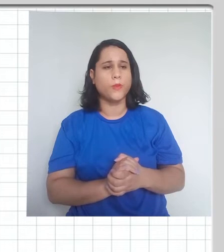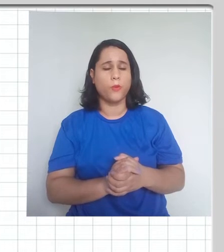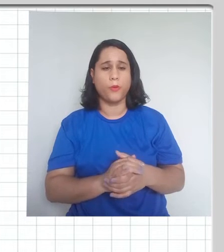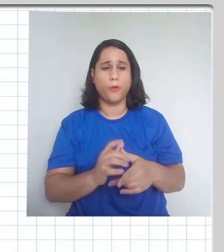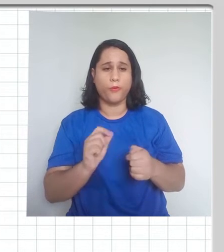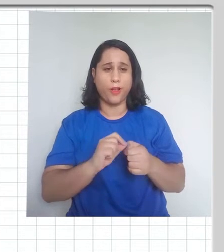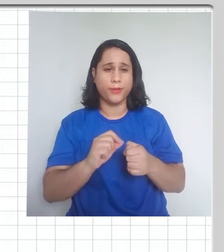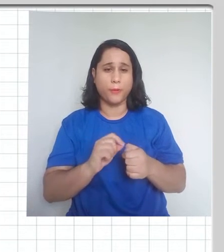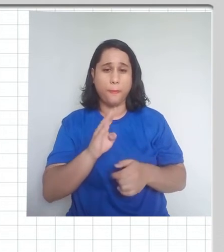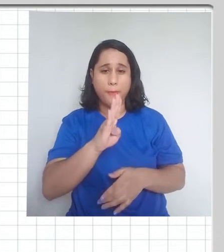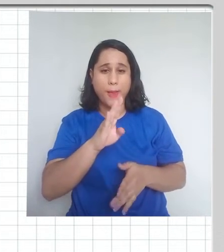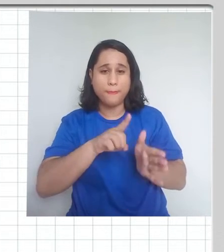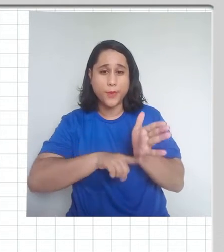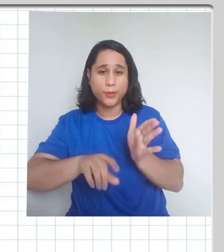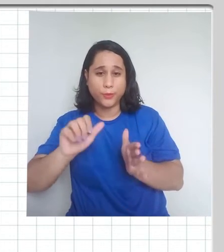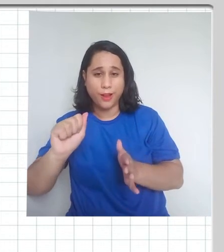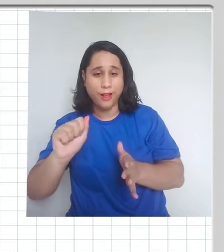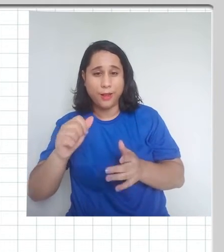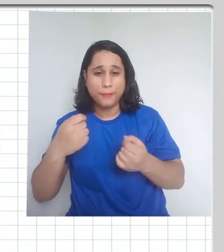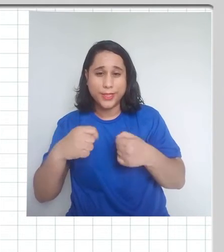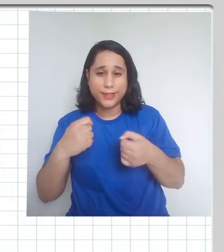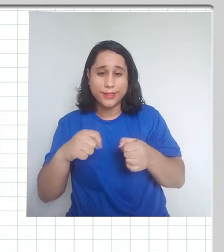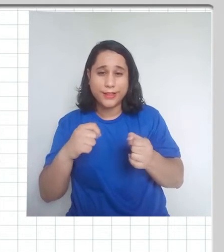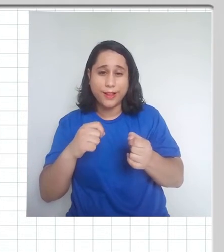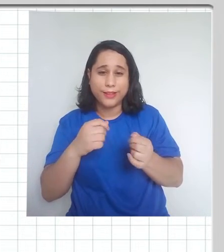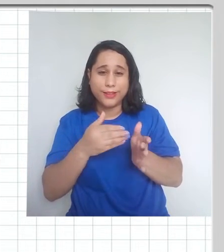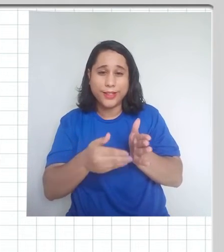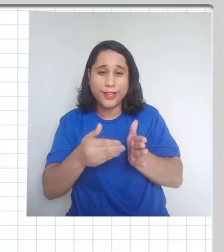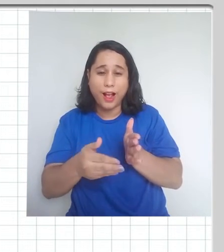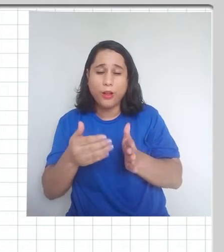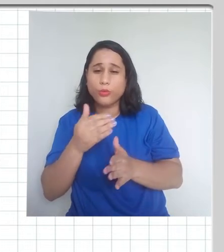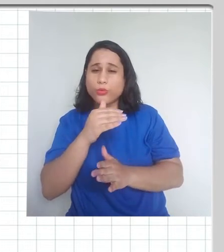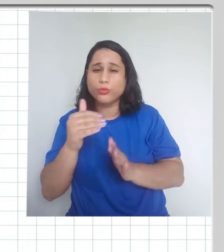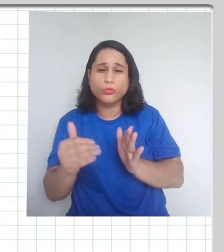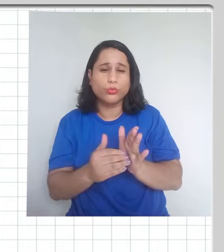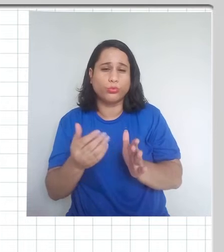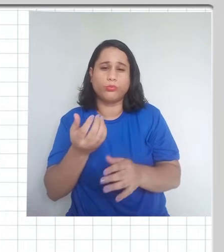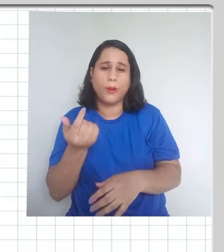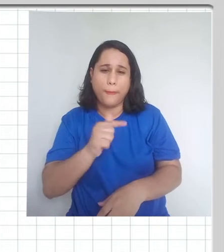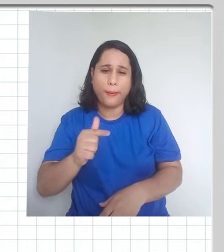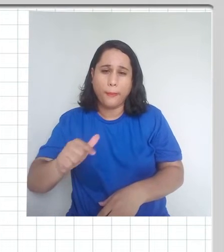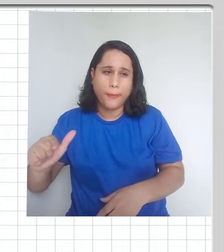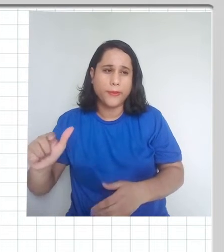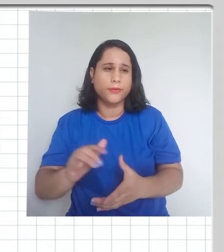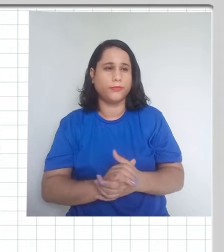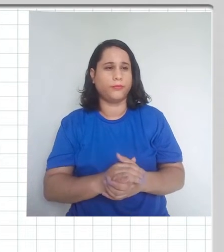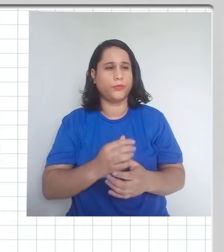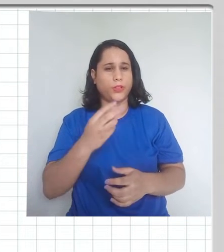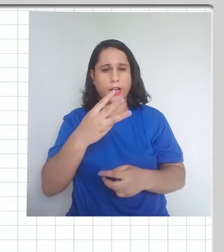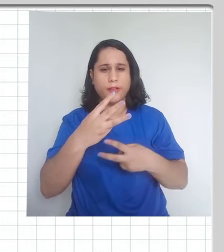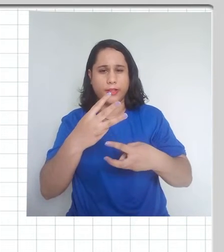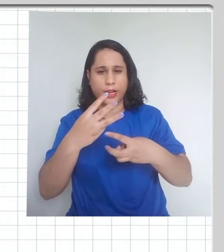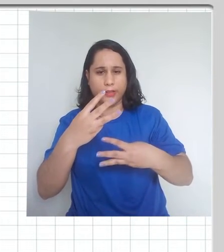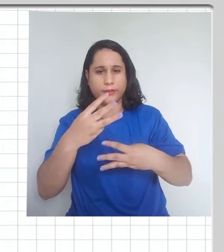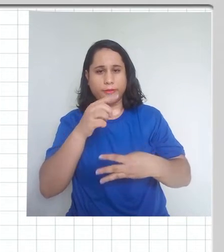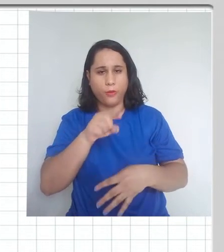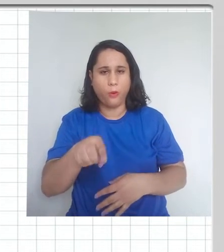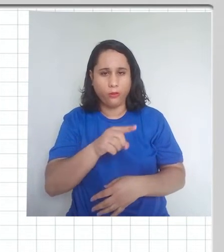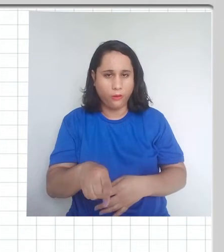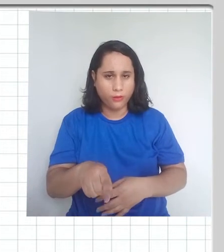eu faço B menos A, eu vou retirar todos aqueles que se repetem, tá bom? O 3 eu retiro,